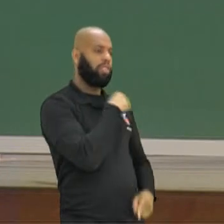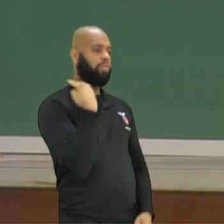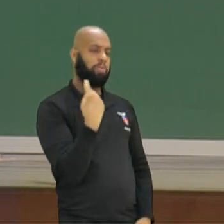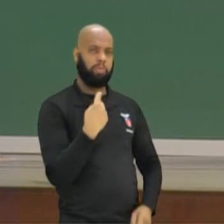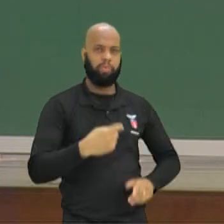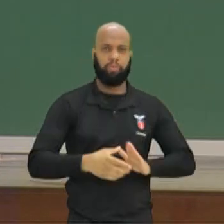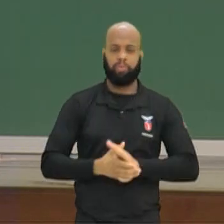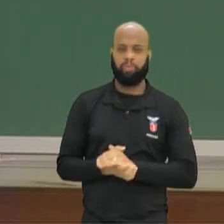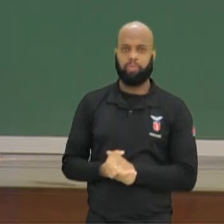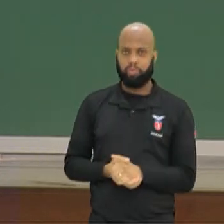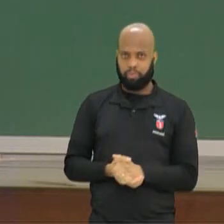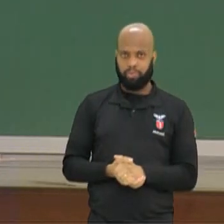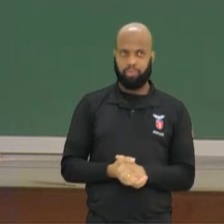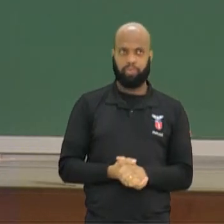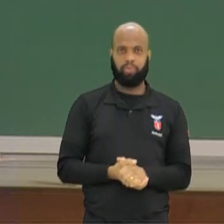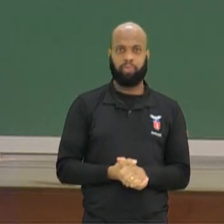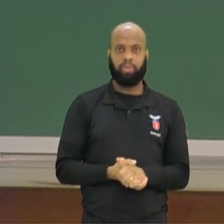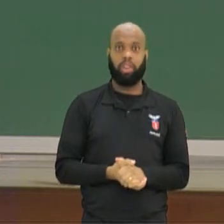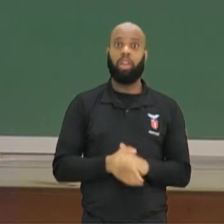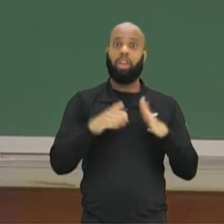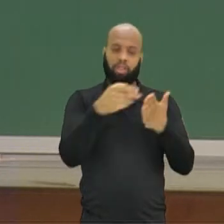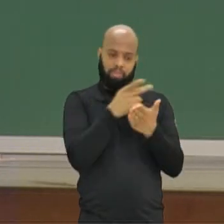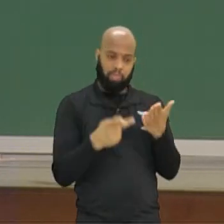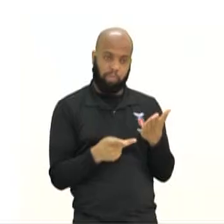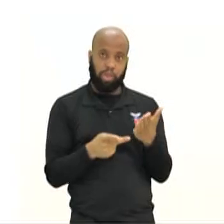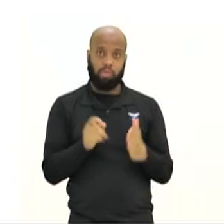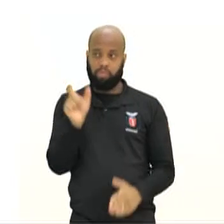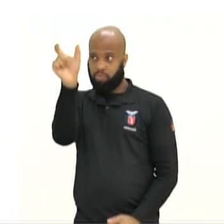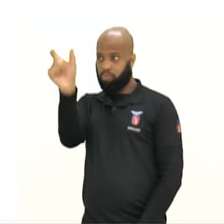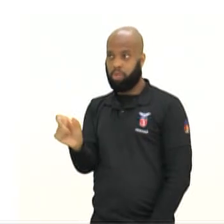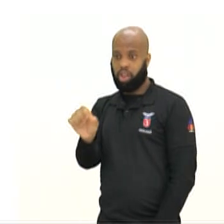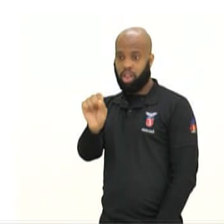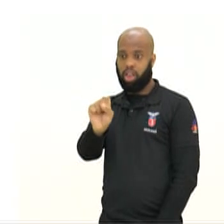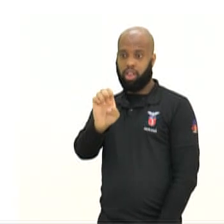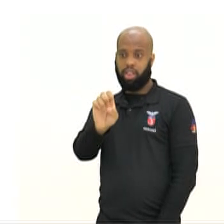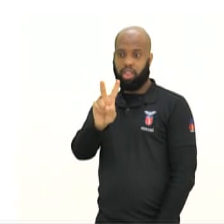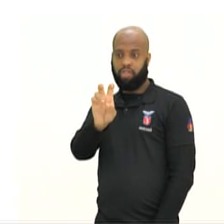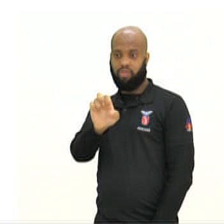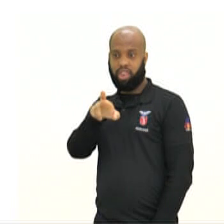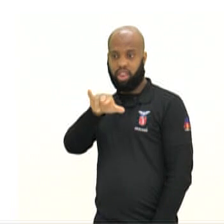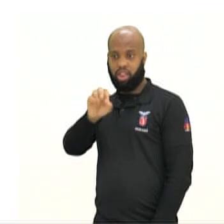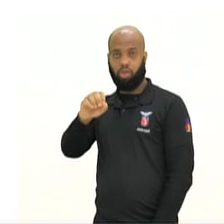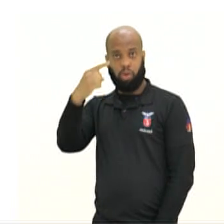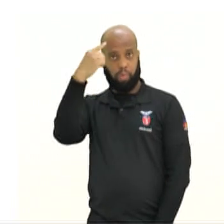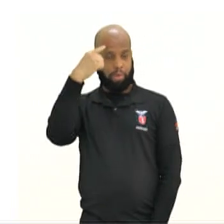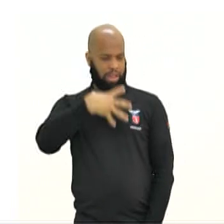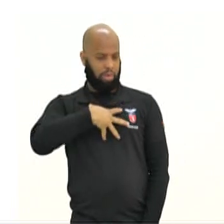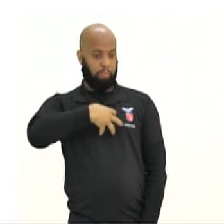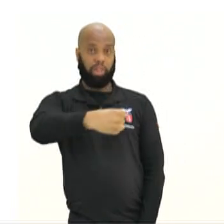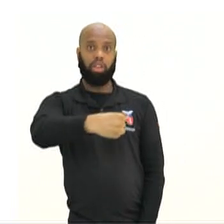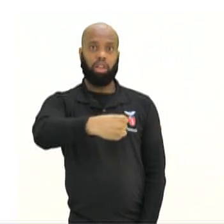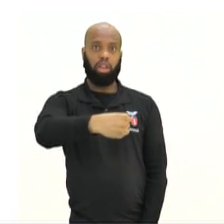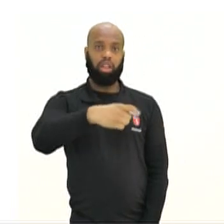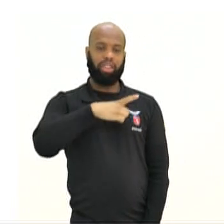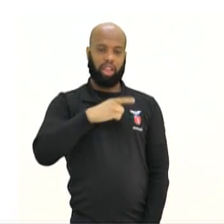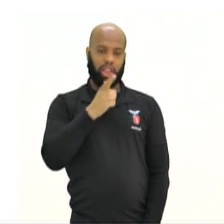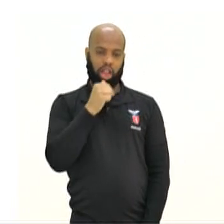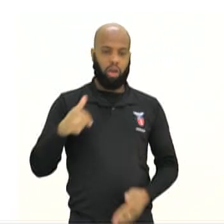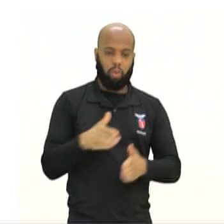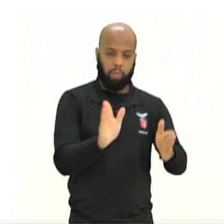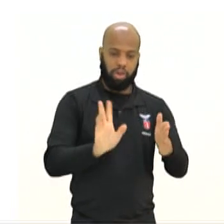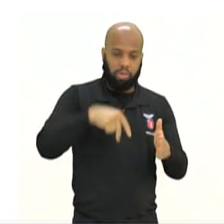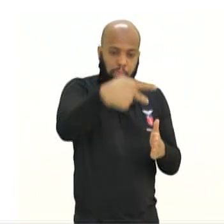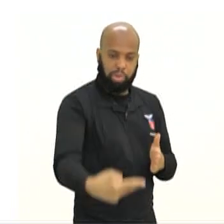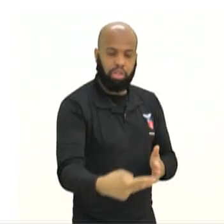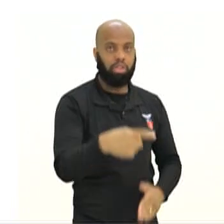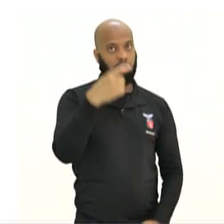né? No poema, Severino pensa em suicídio, jogando-se do rio Capibaribe.